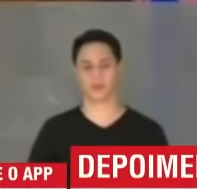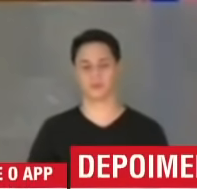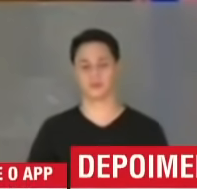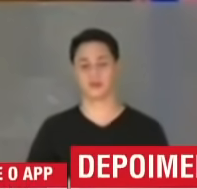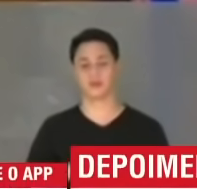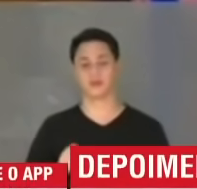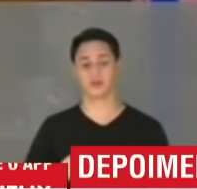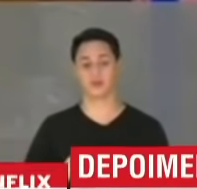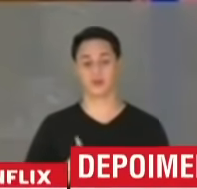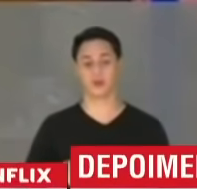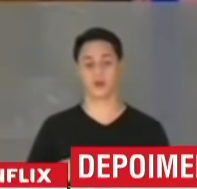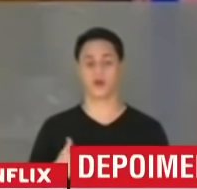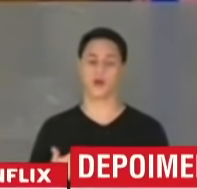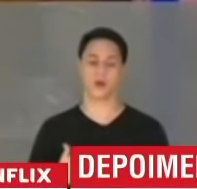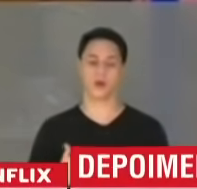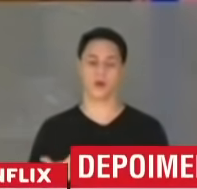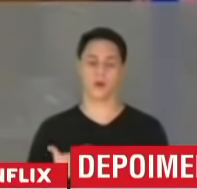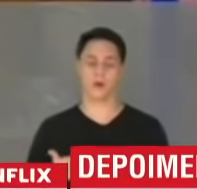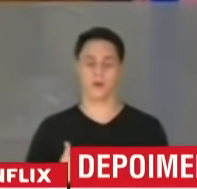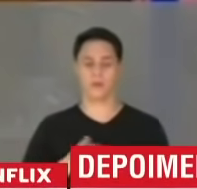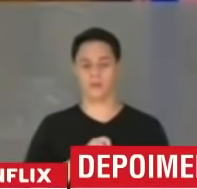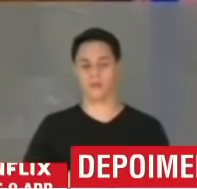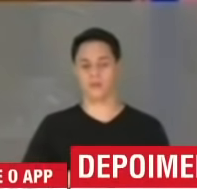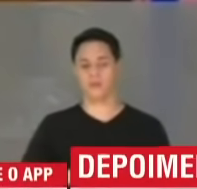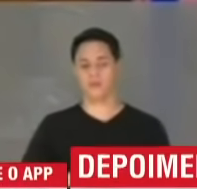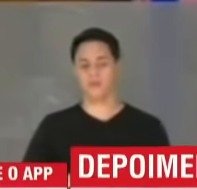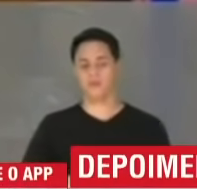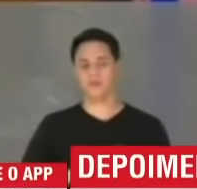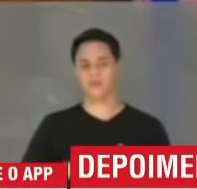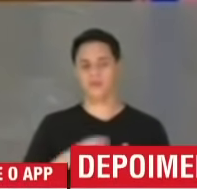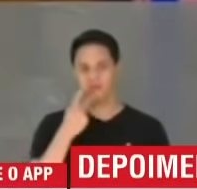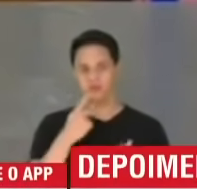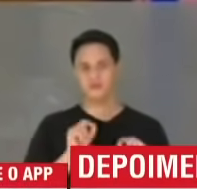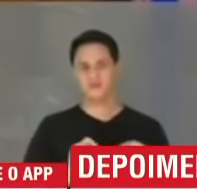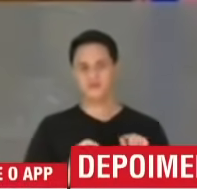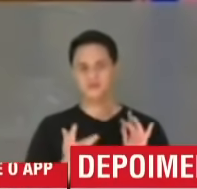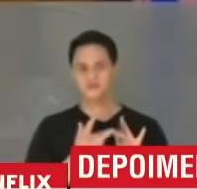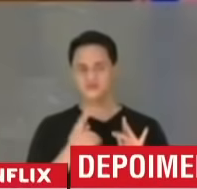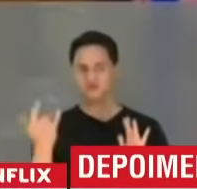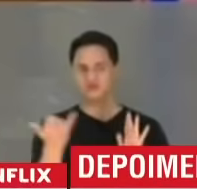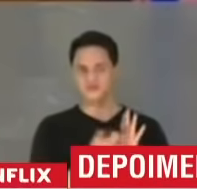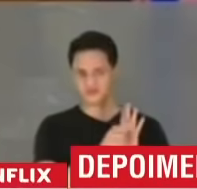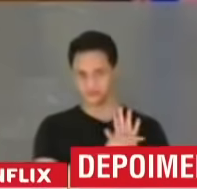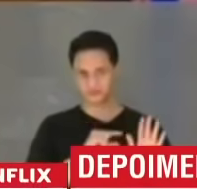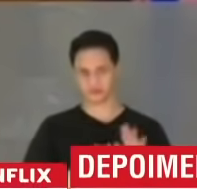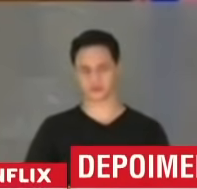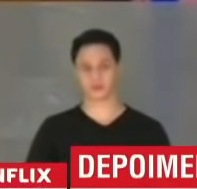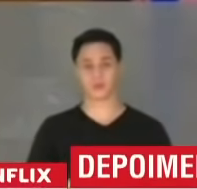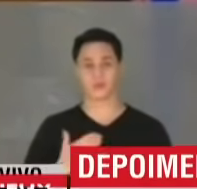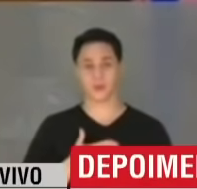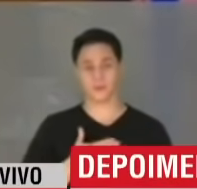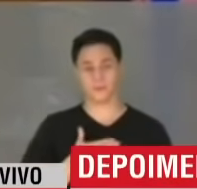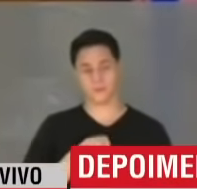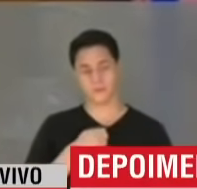o ponto que eu faço questão de transcrever literalmente o que diz aqui o cidadão que entra em contato. A minha avó foi